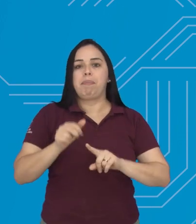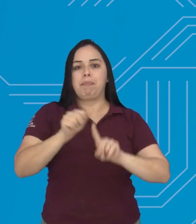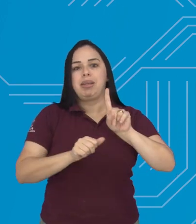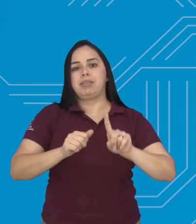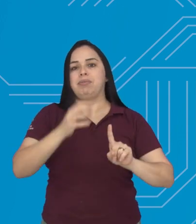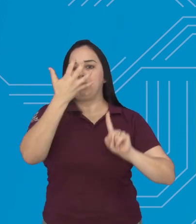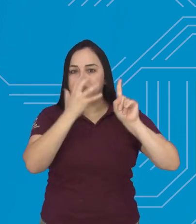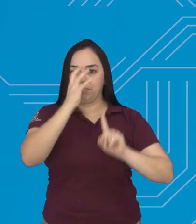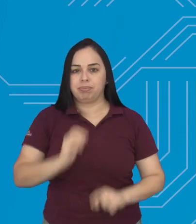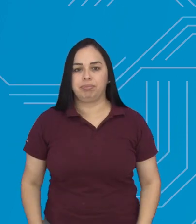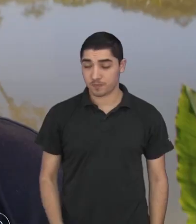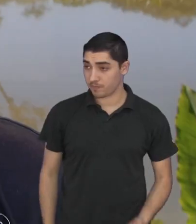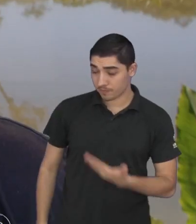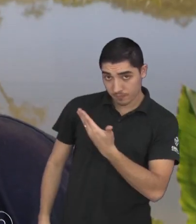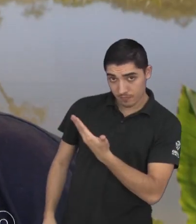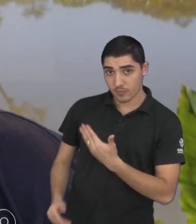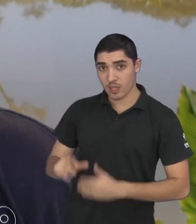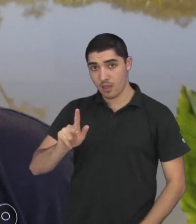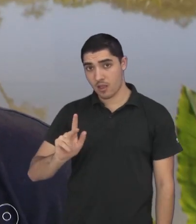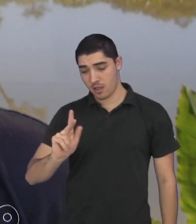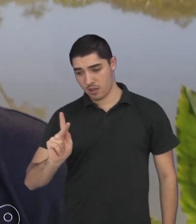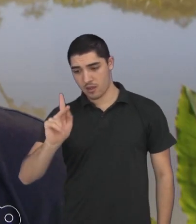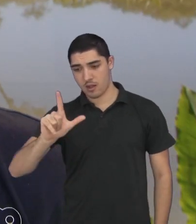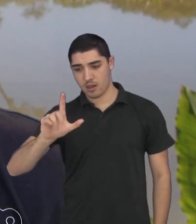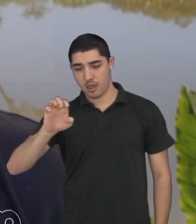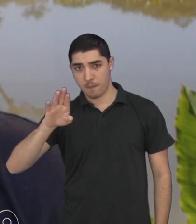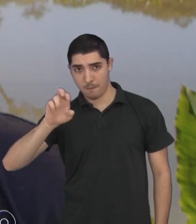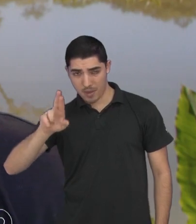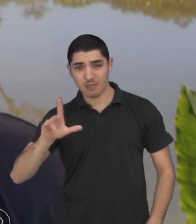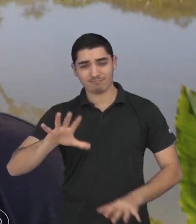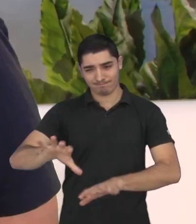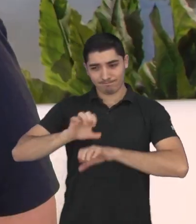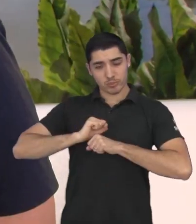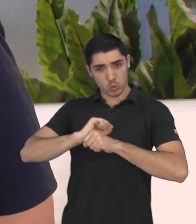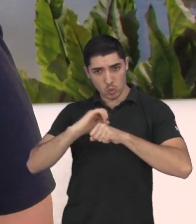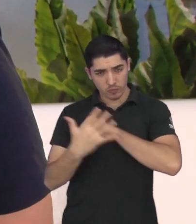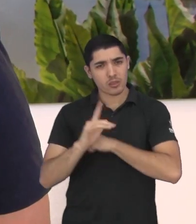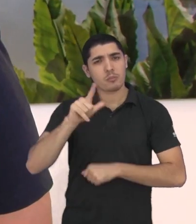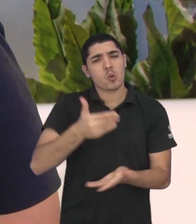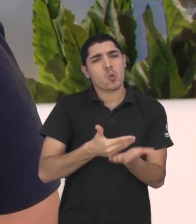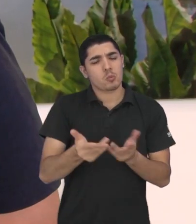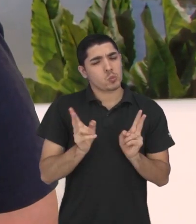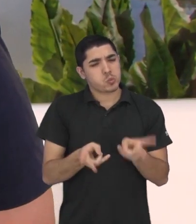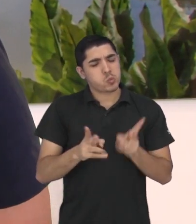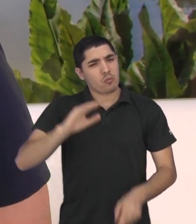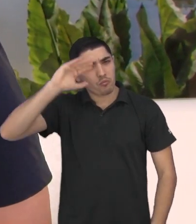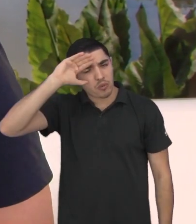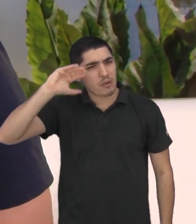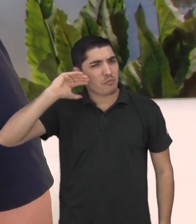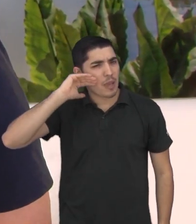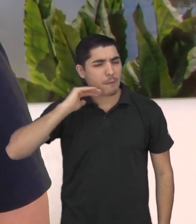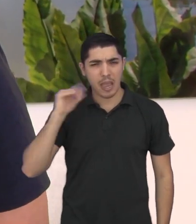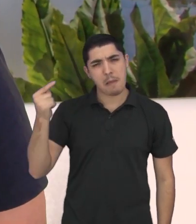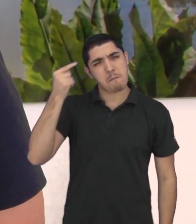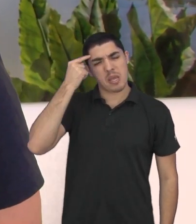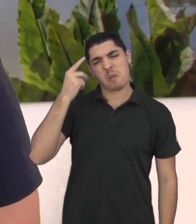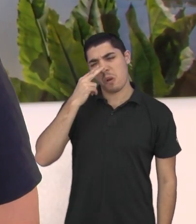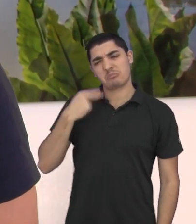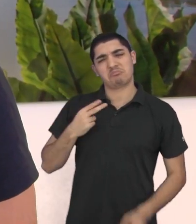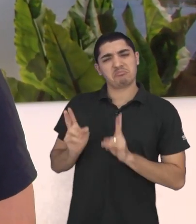das crianças e dos adolescentes sejam cumpridos. Então, tem muita demanda, tem muito trabalho. Eu tenho certeza